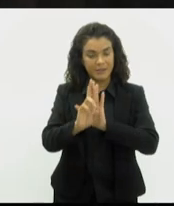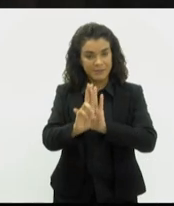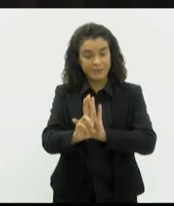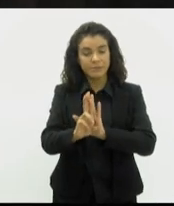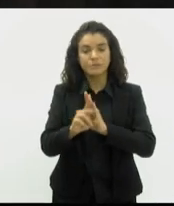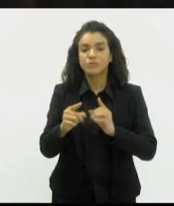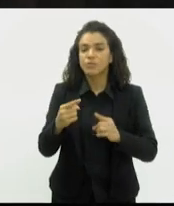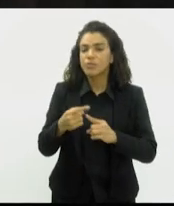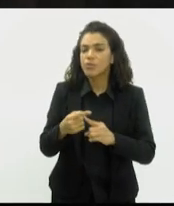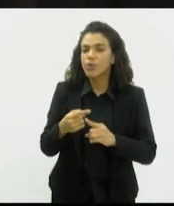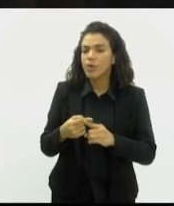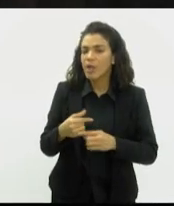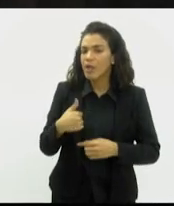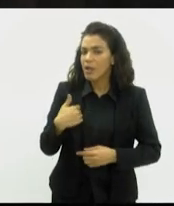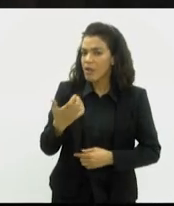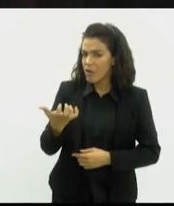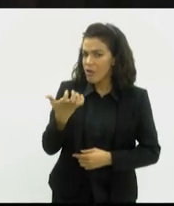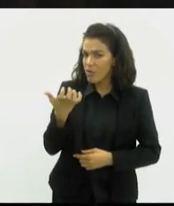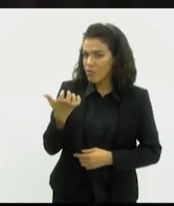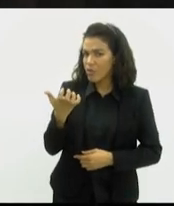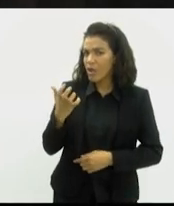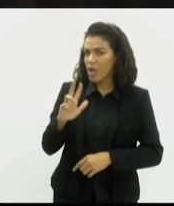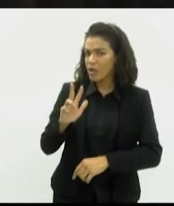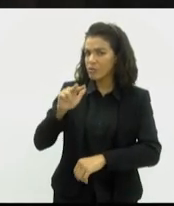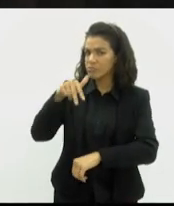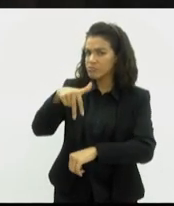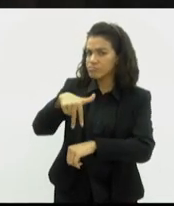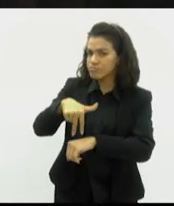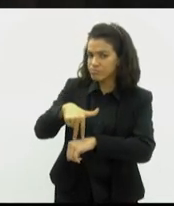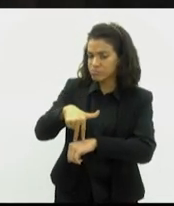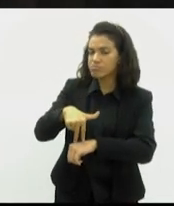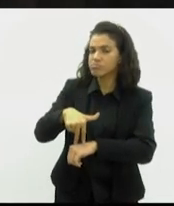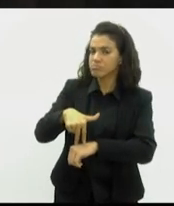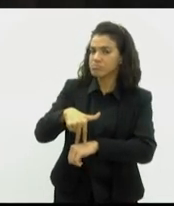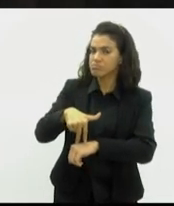porque uma das razões que me trazem aqui é a tribuna